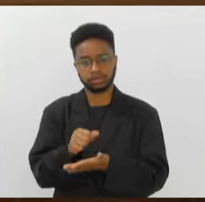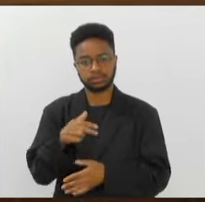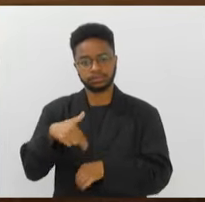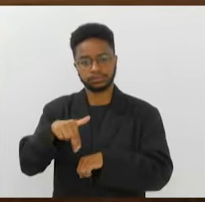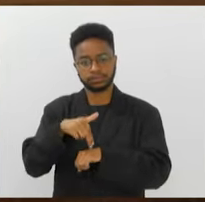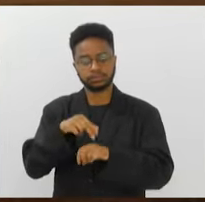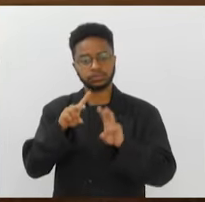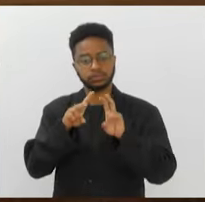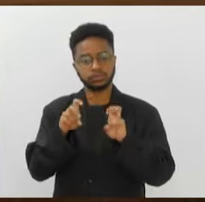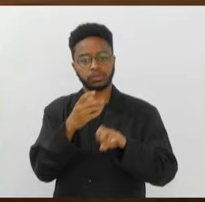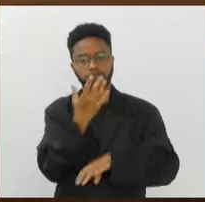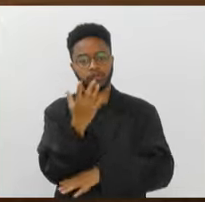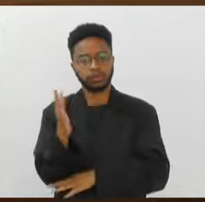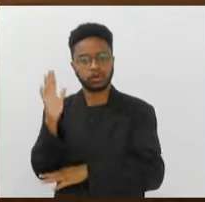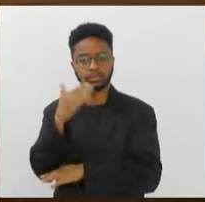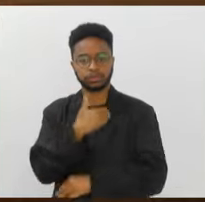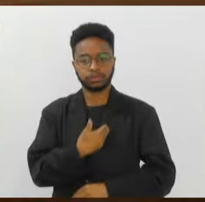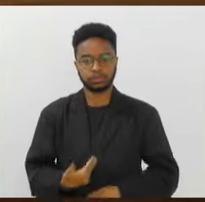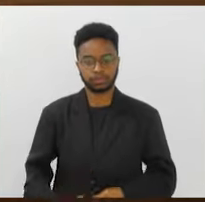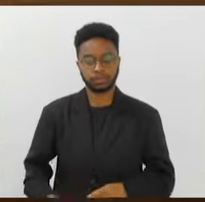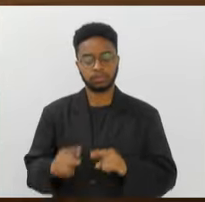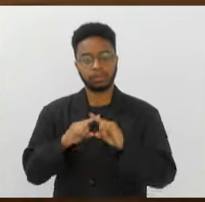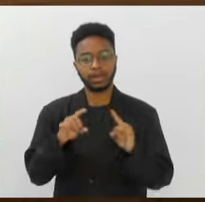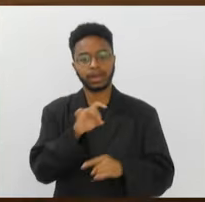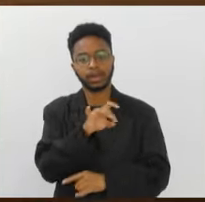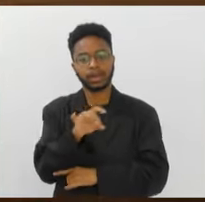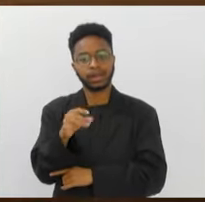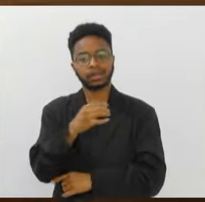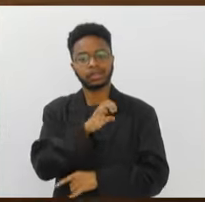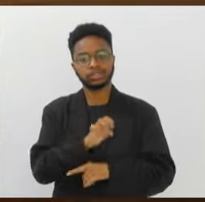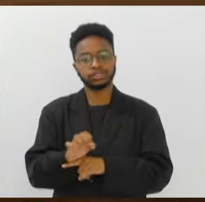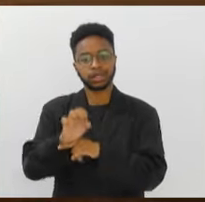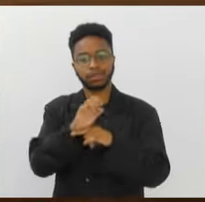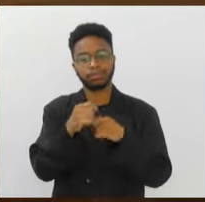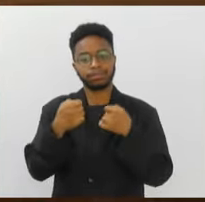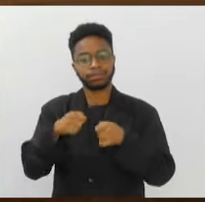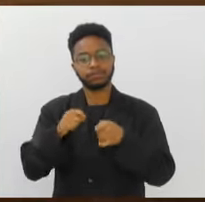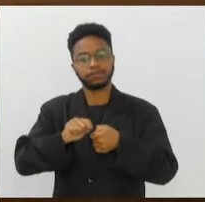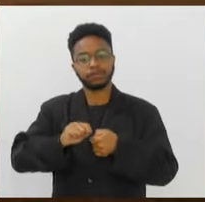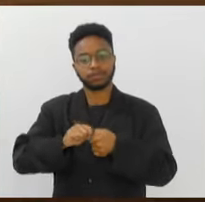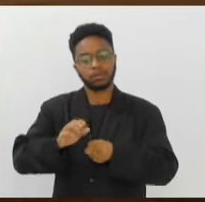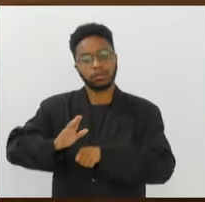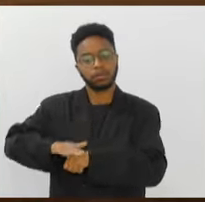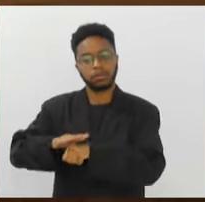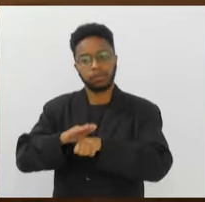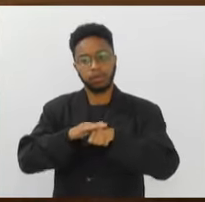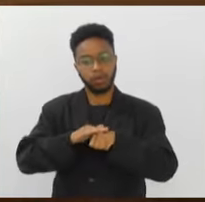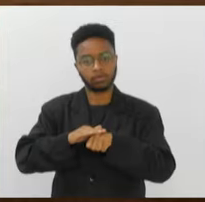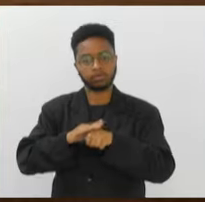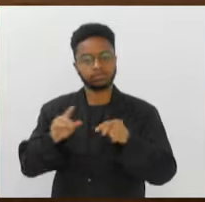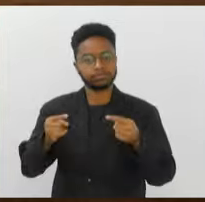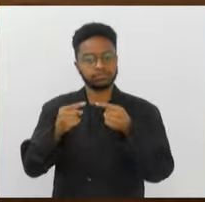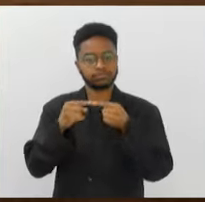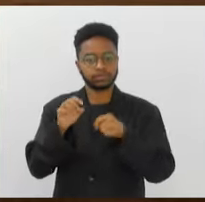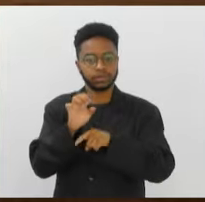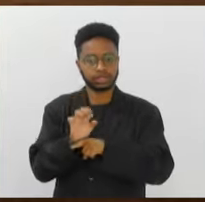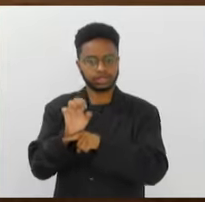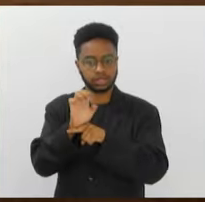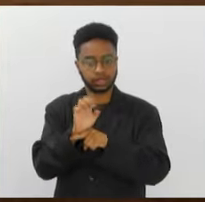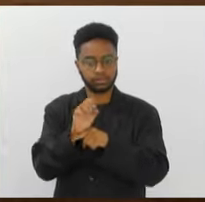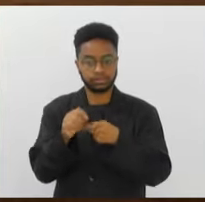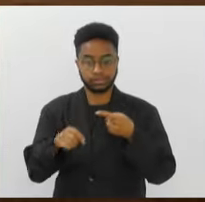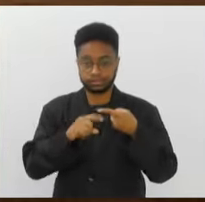de Florestas Públicas. E cada estado tem que fazer seu cadastro estadual.